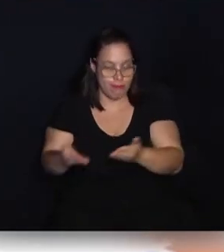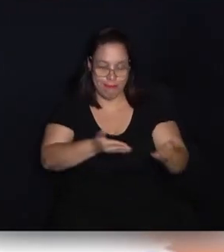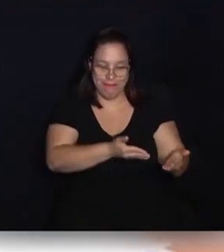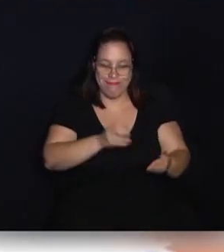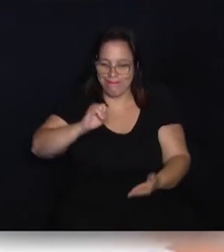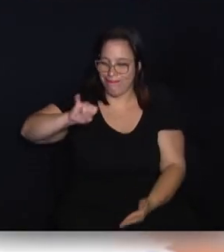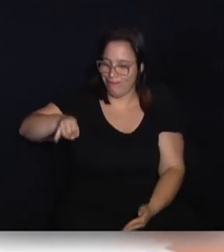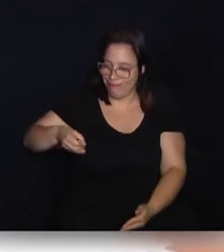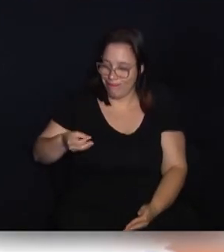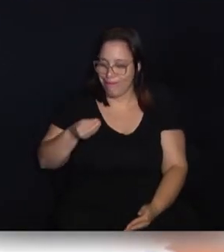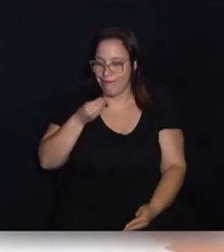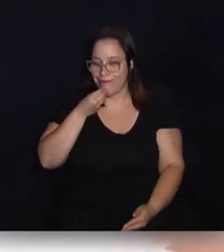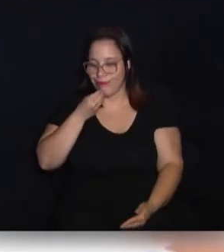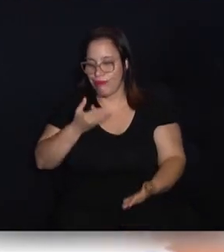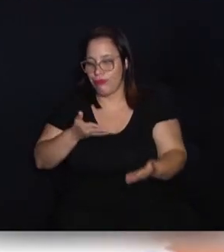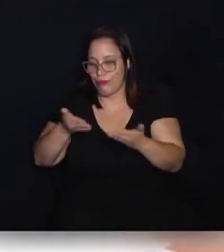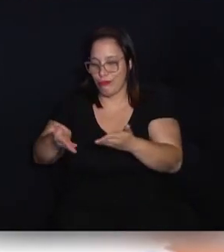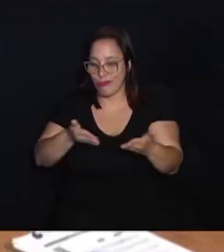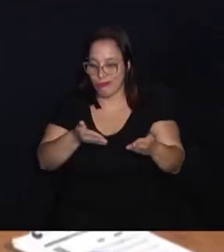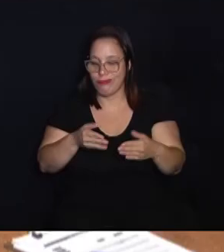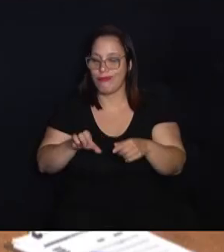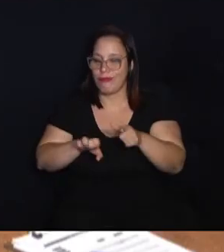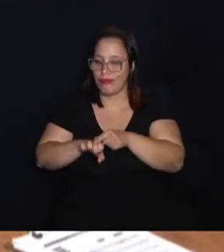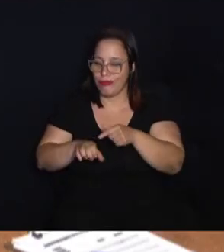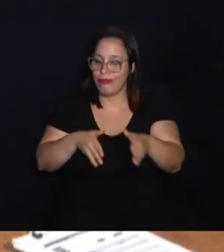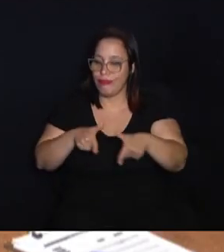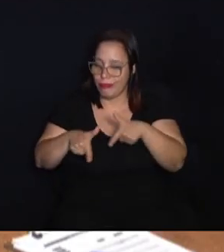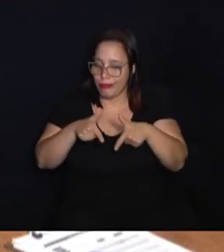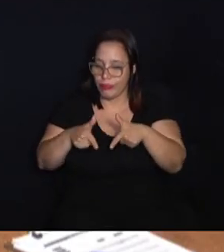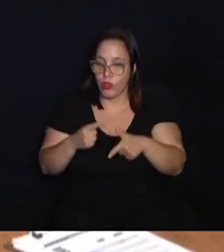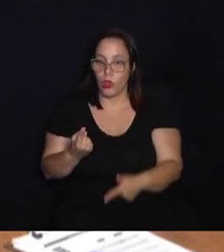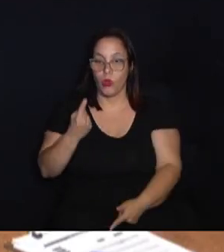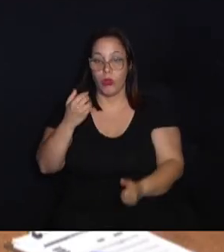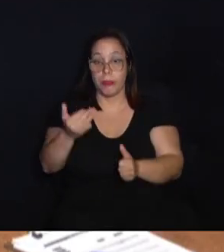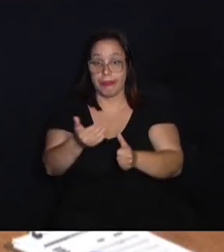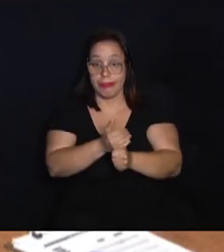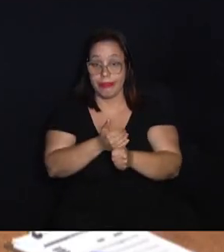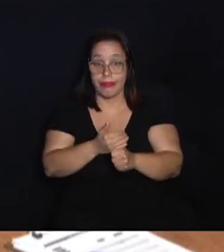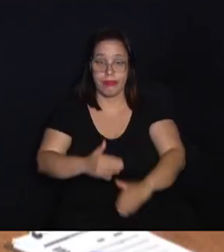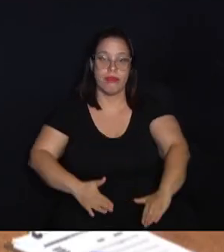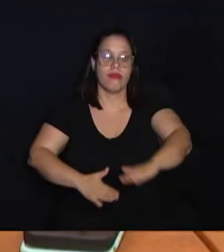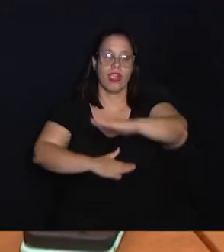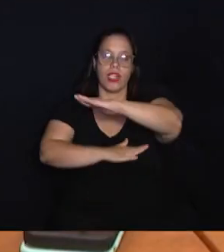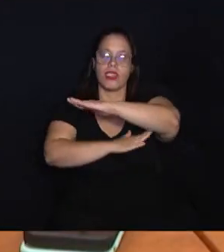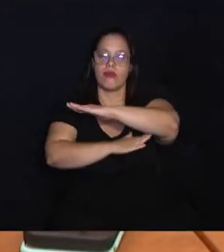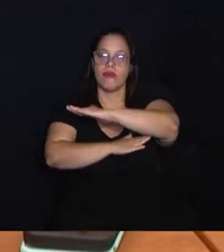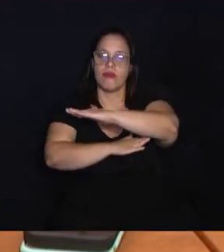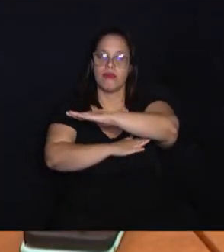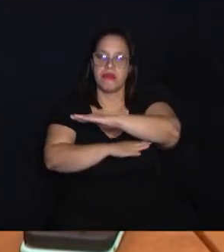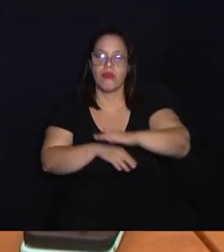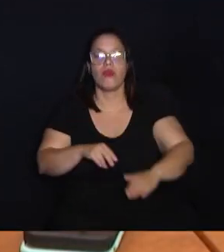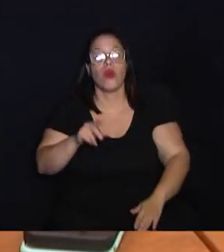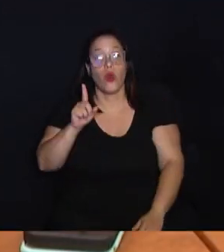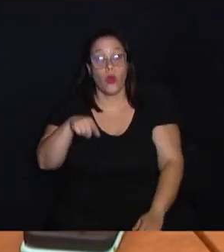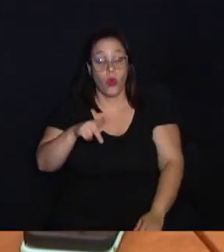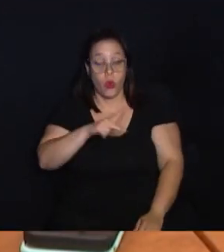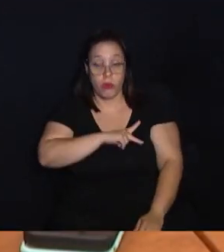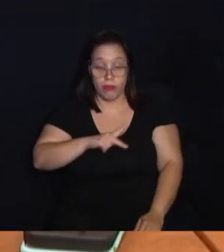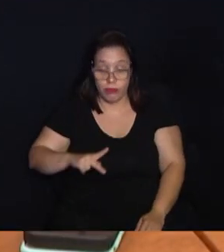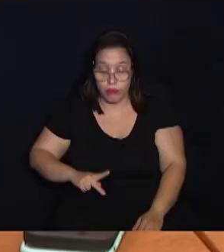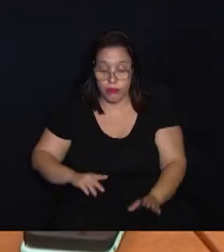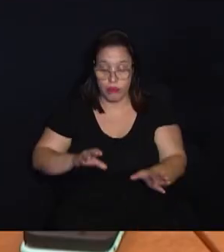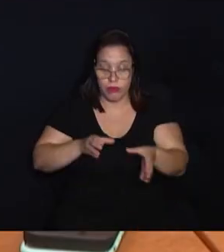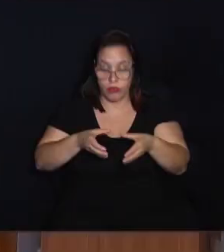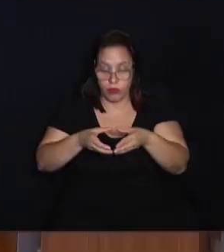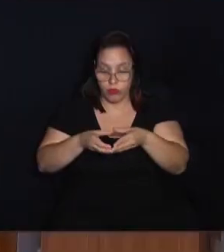de renda e emprego a milhares de pessoas. No primeiro mandato na Câmara Municipal, foi o presidente da Comissão de